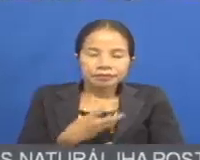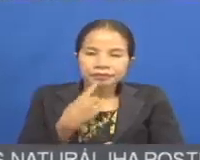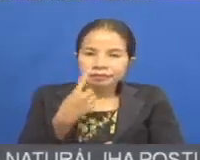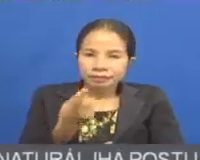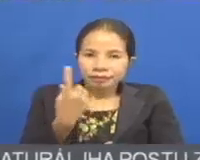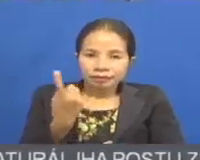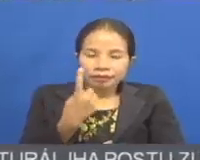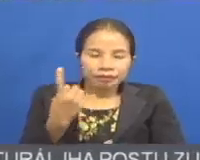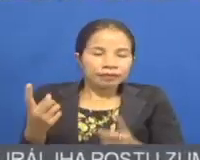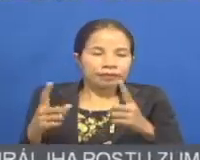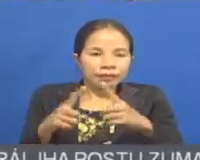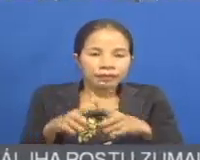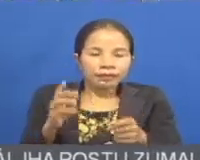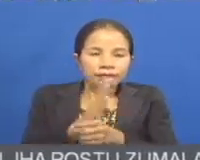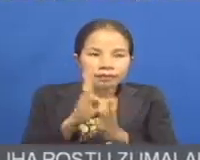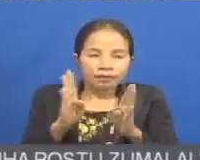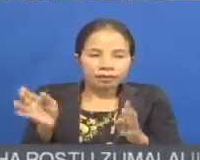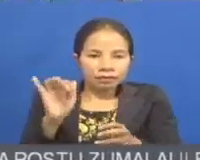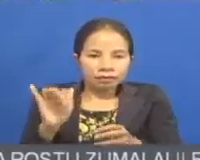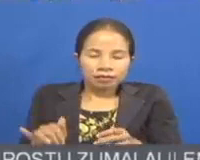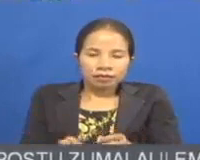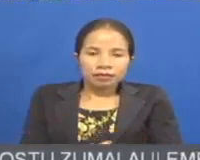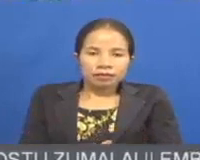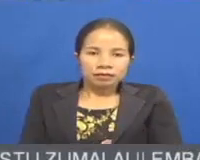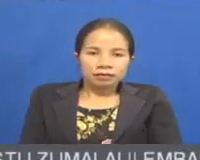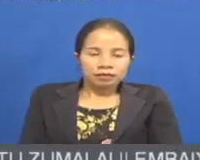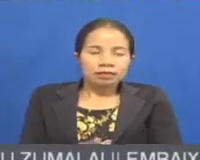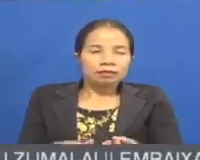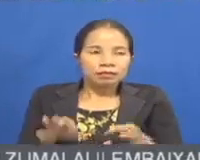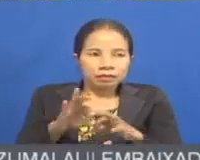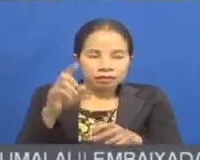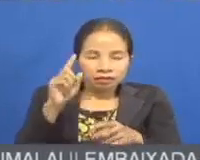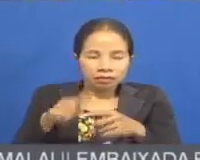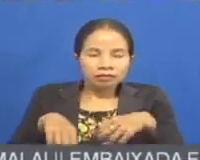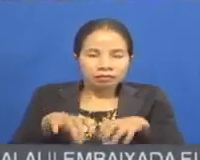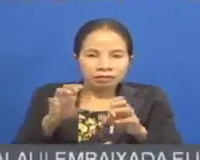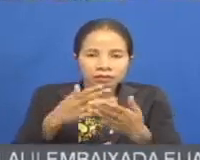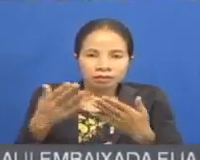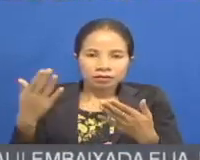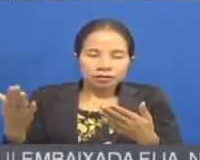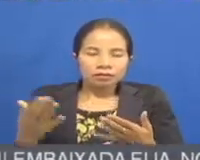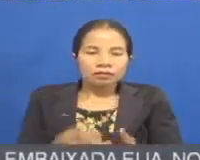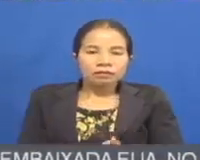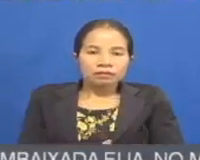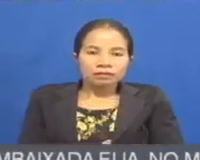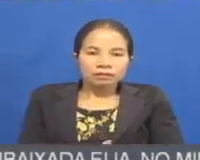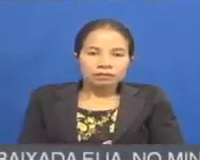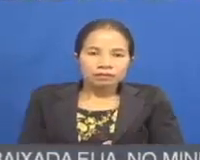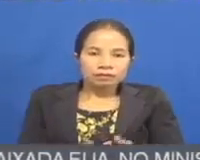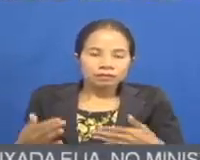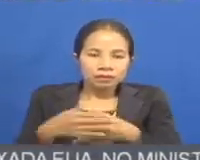fatin, bai a negociante sira, a tu proibido, la belle fan sa samba ia trotuar in